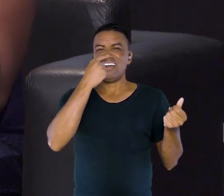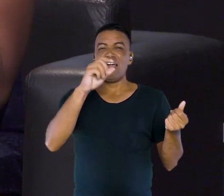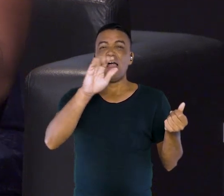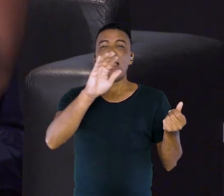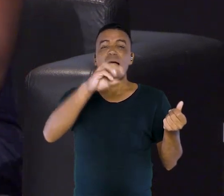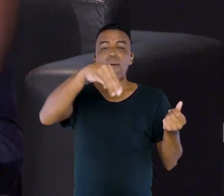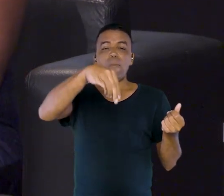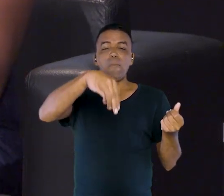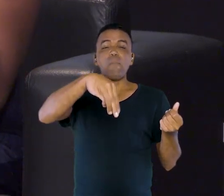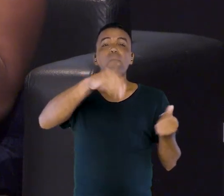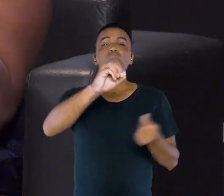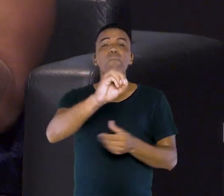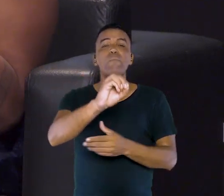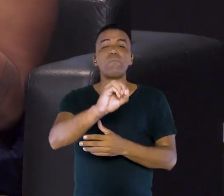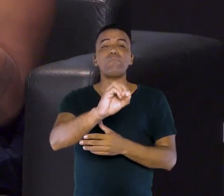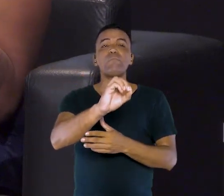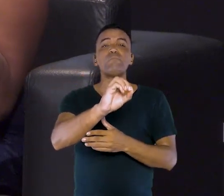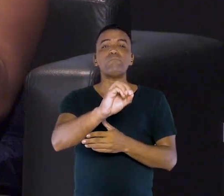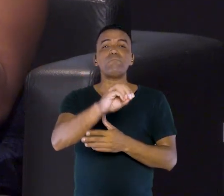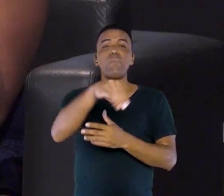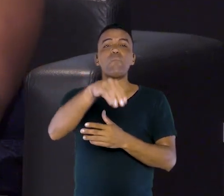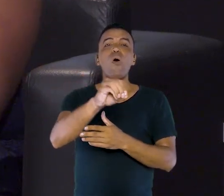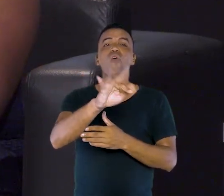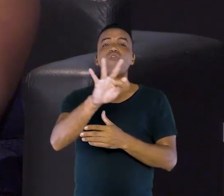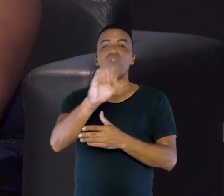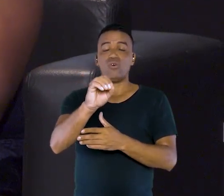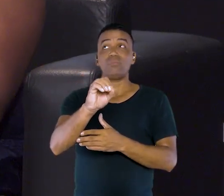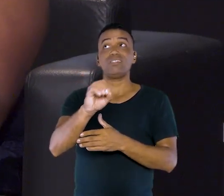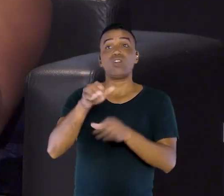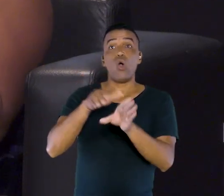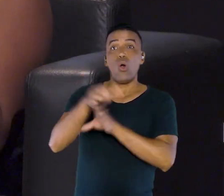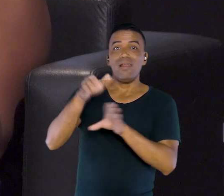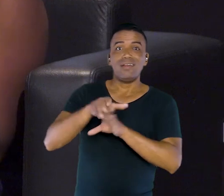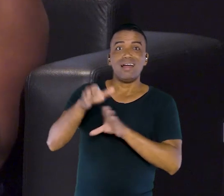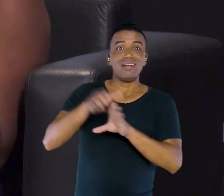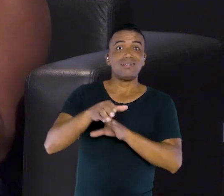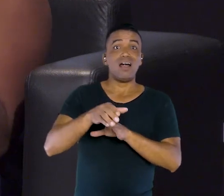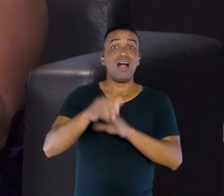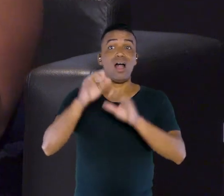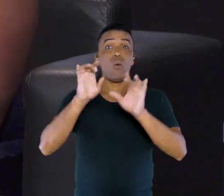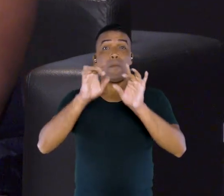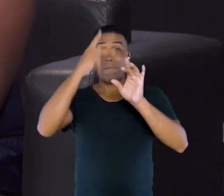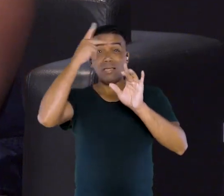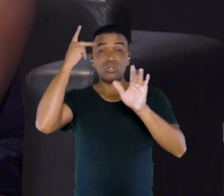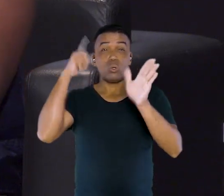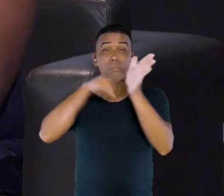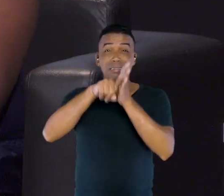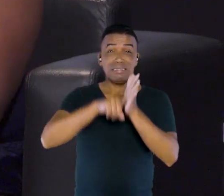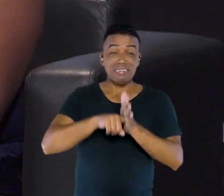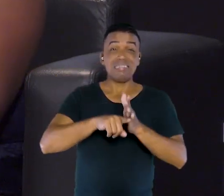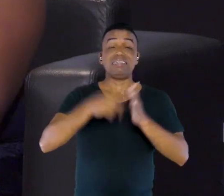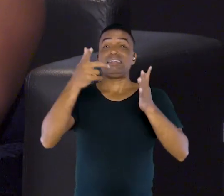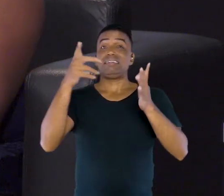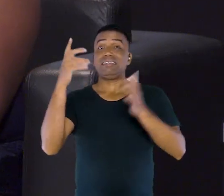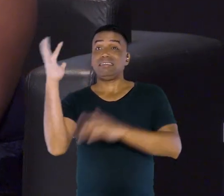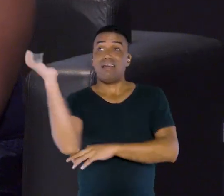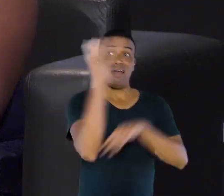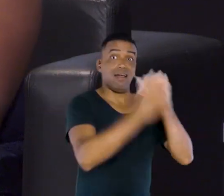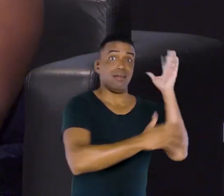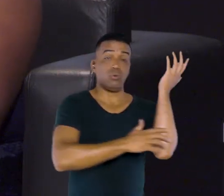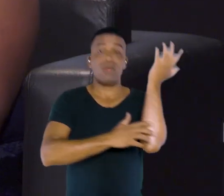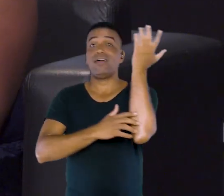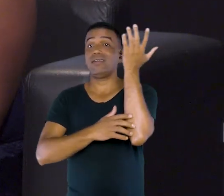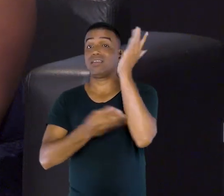de maniva. Aí eu falei, eu preciso de uma orientação botânica, como levar essa diversidade